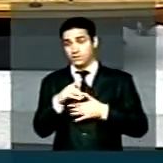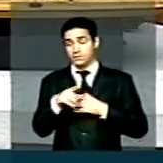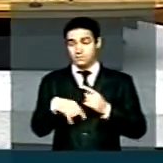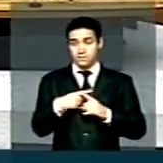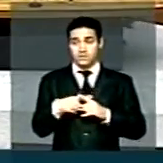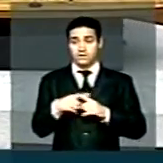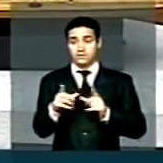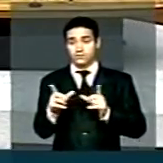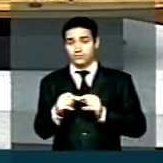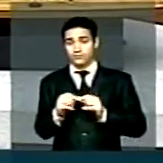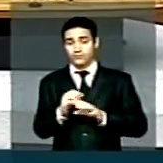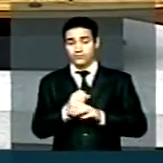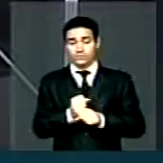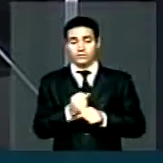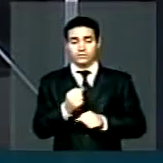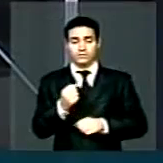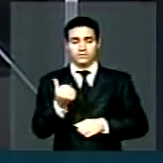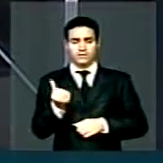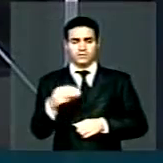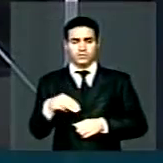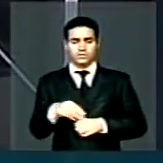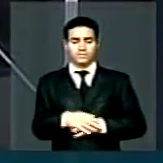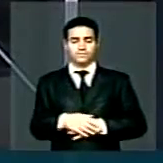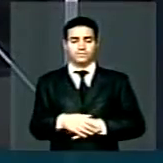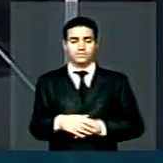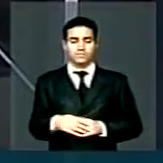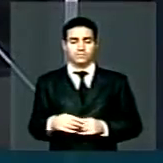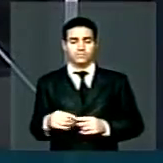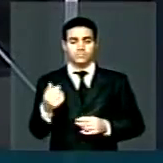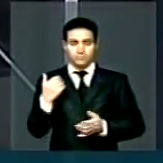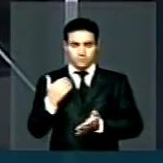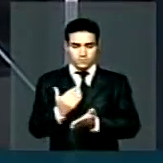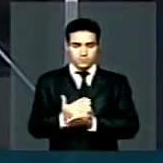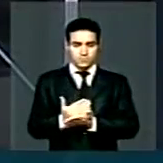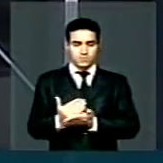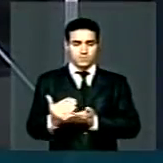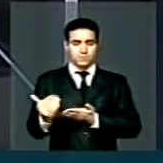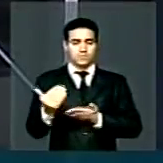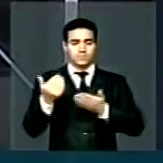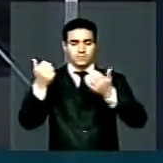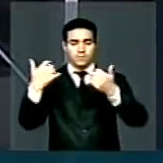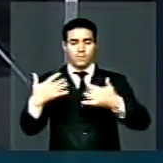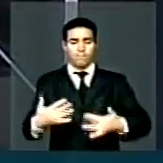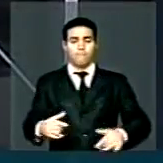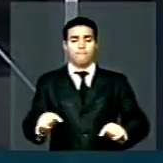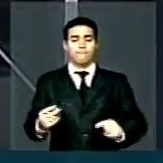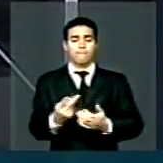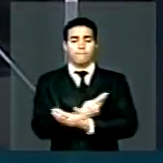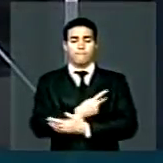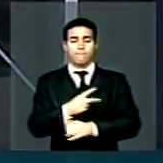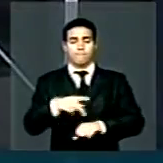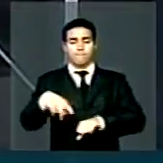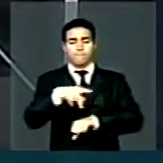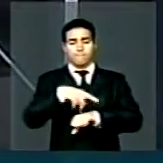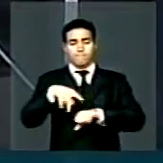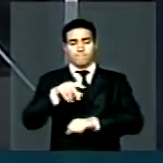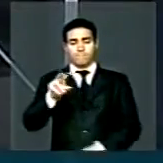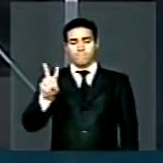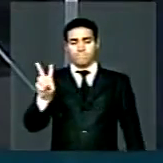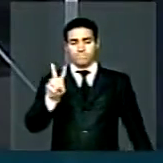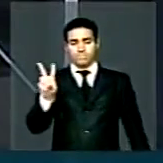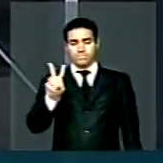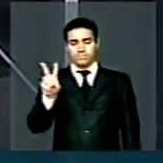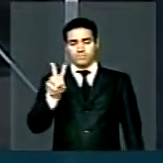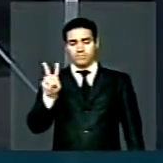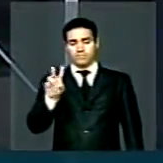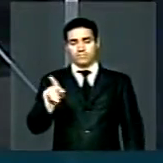comunicações. Quero começar, senhor presidente, falando sobre o que está ocorrendo na Venezuela e deixar aqui